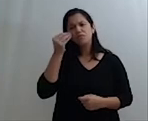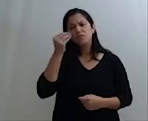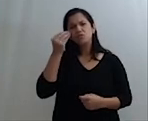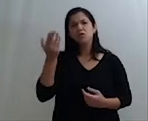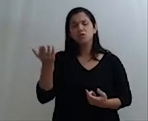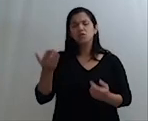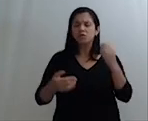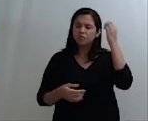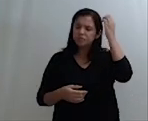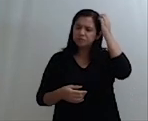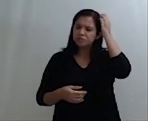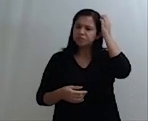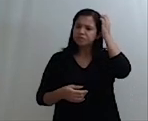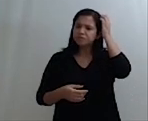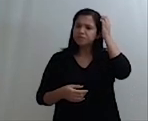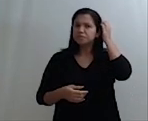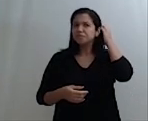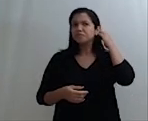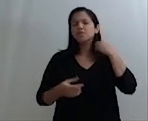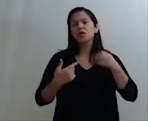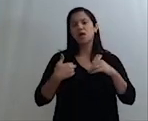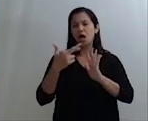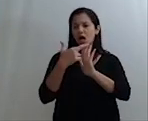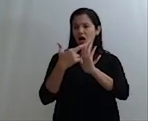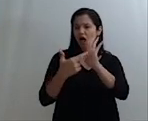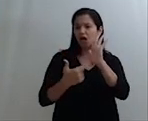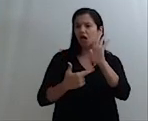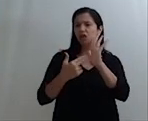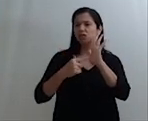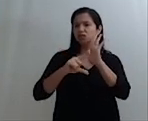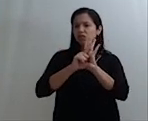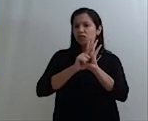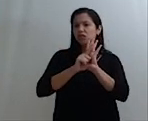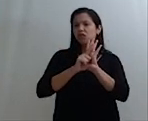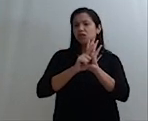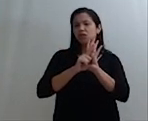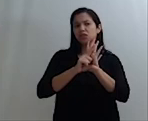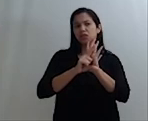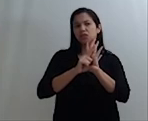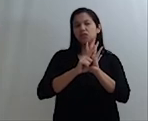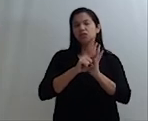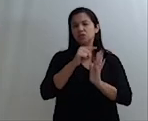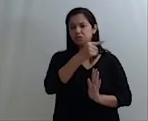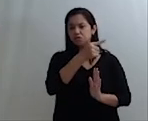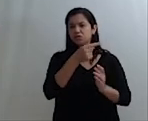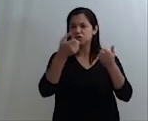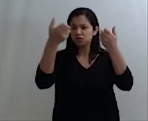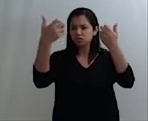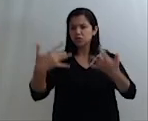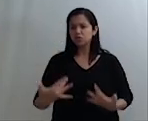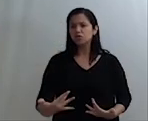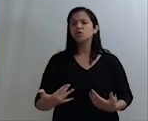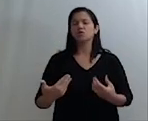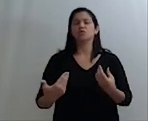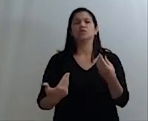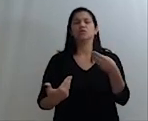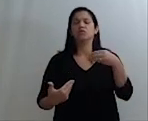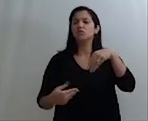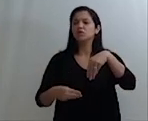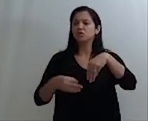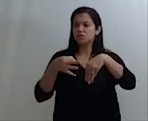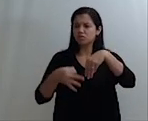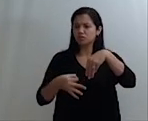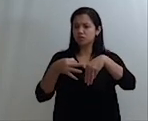observar as formalidades legais como disse o o o eminente Ministro Rogério esiet